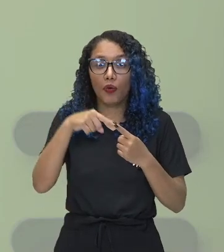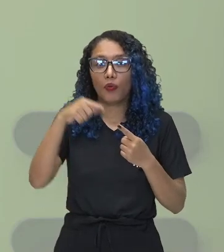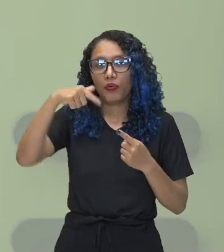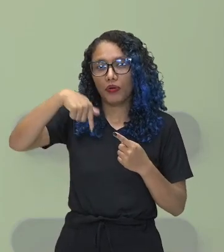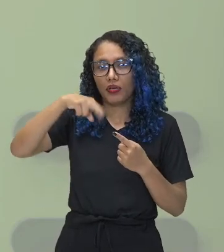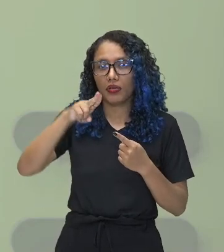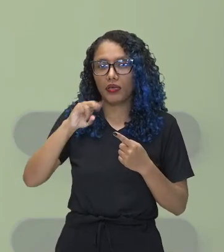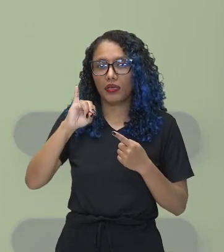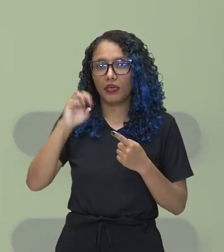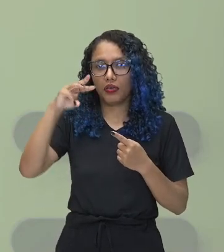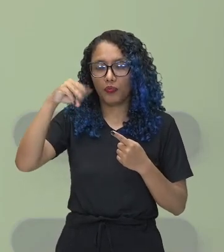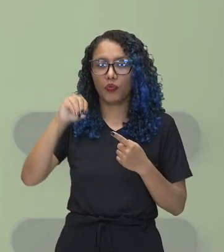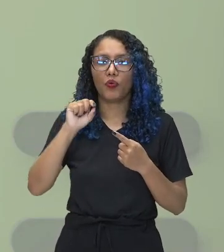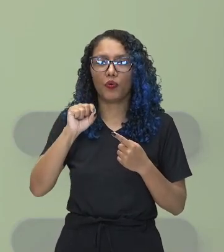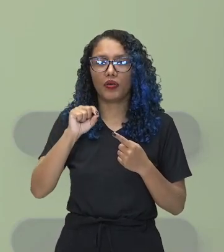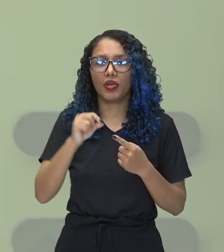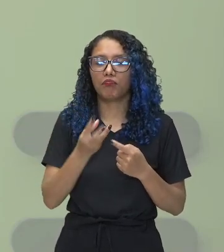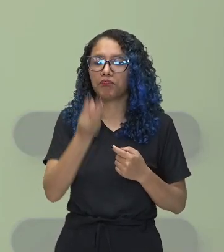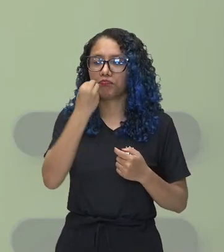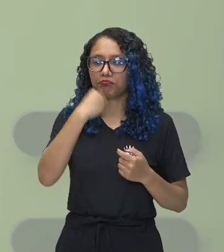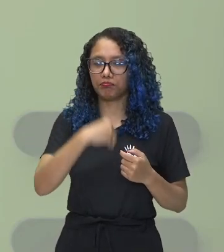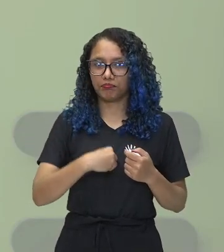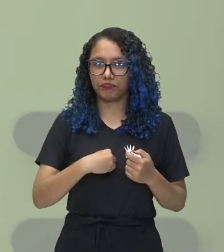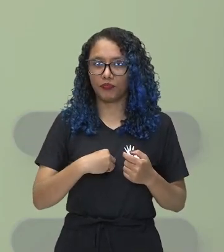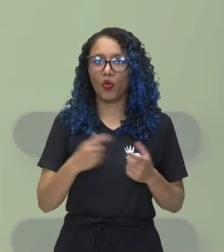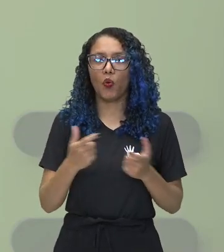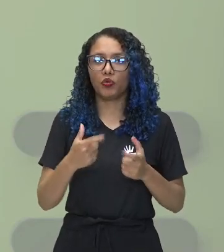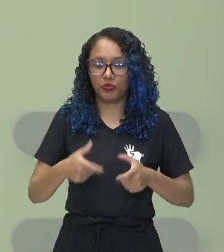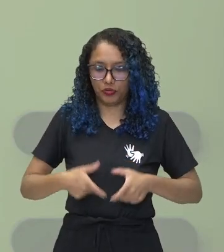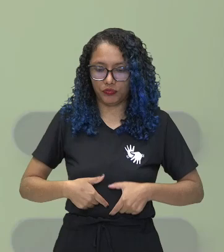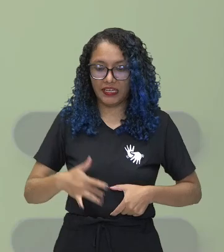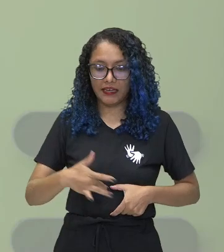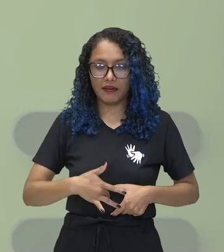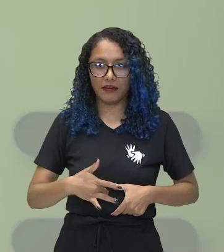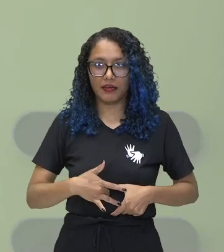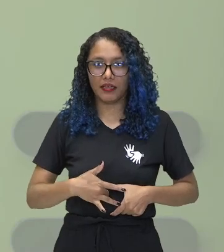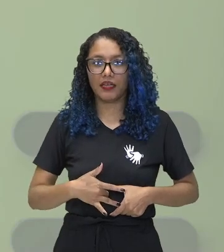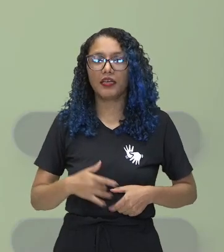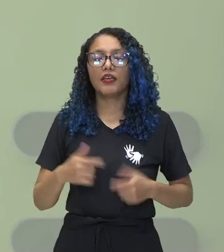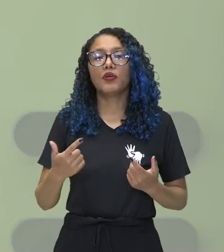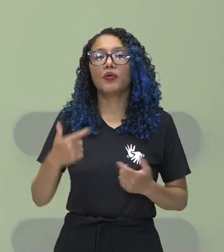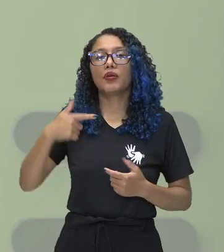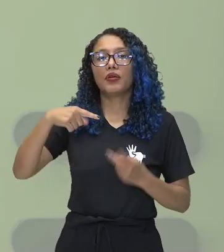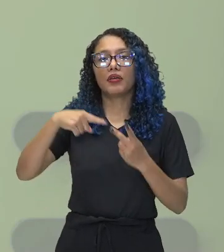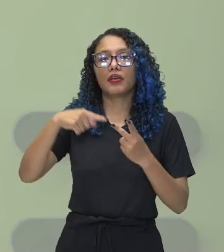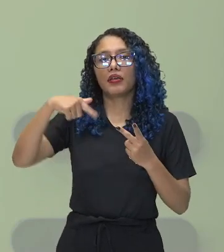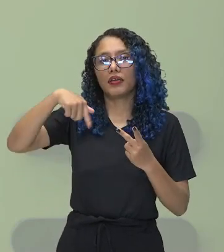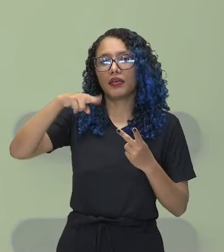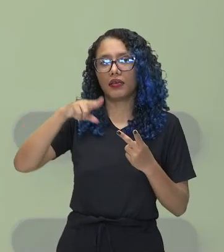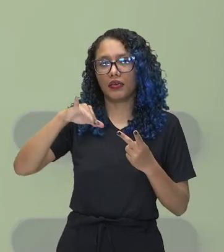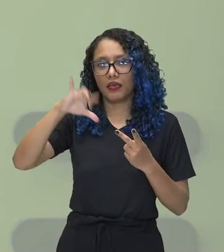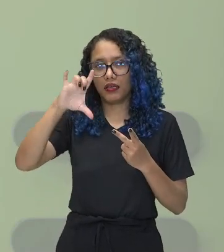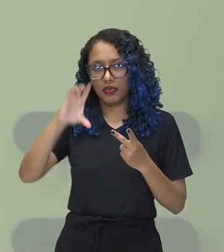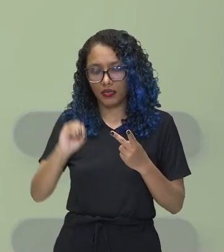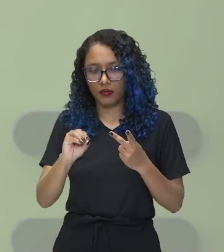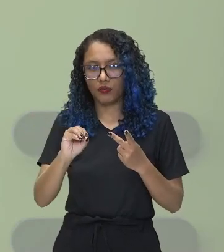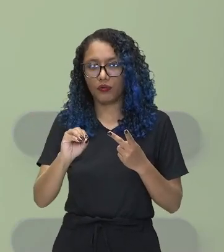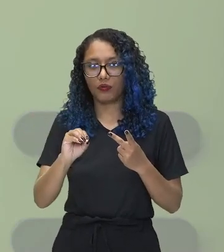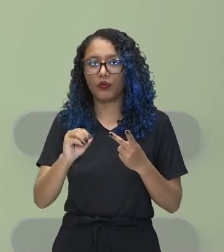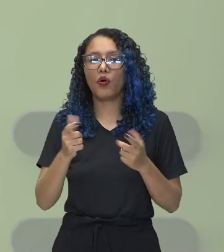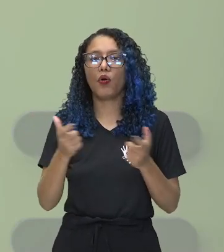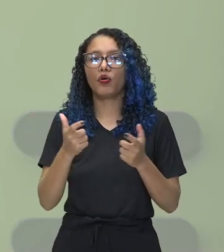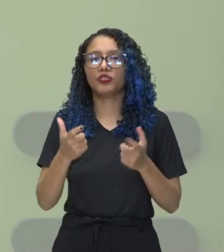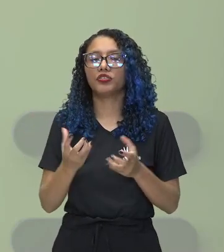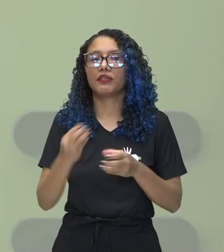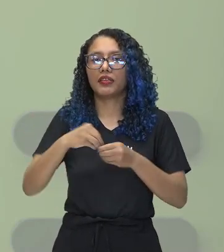o bolo alimentar que passa pelo estômago, e o quilo, quando ele vai sofrer o processo de transformação no